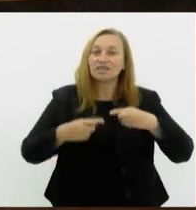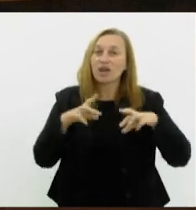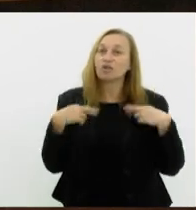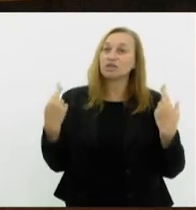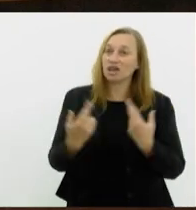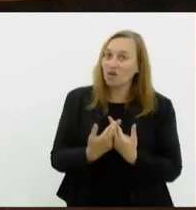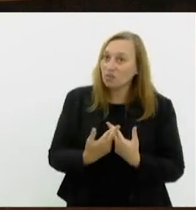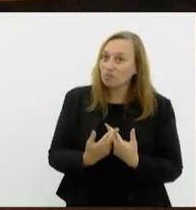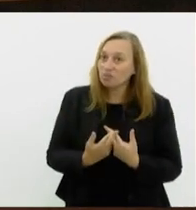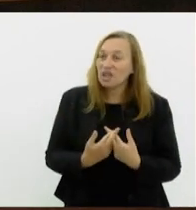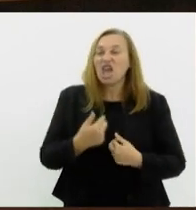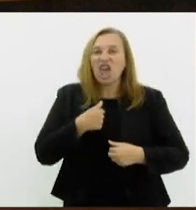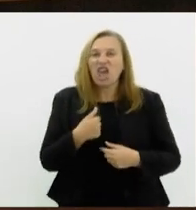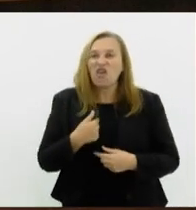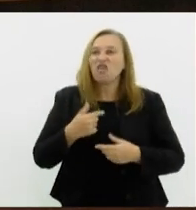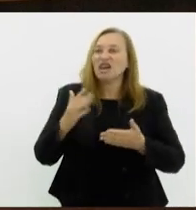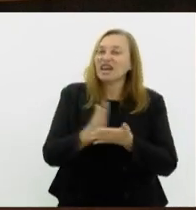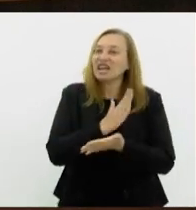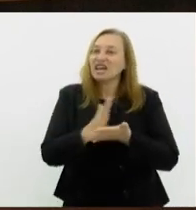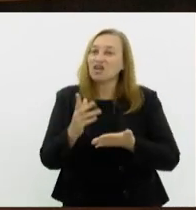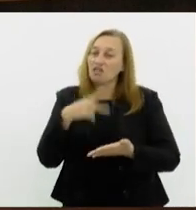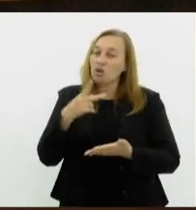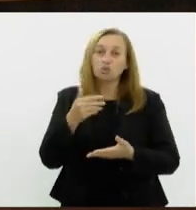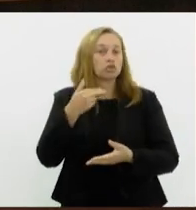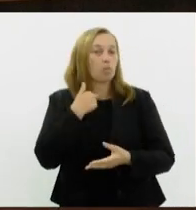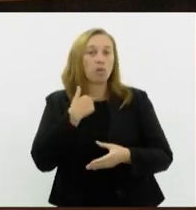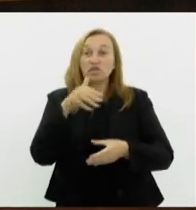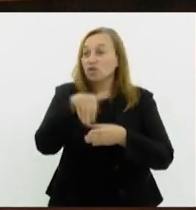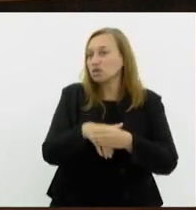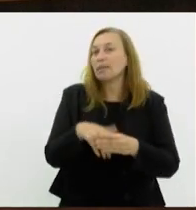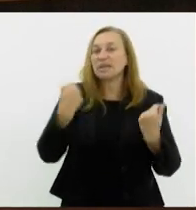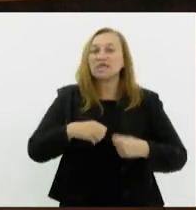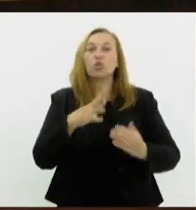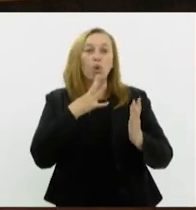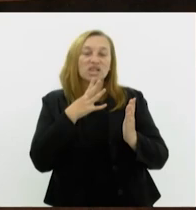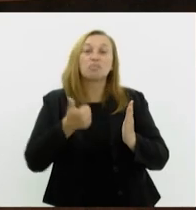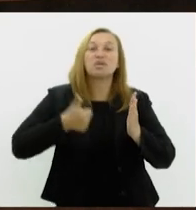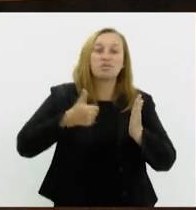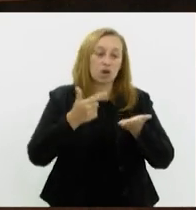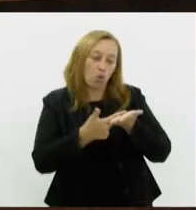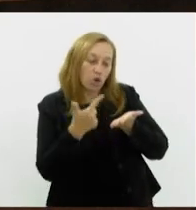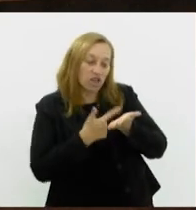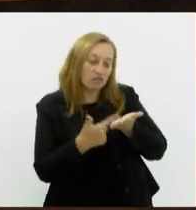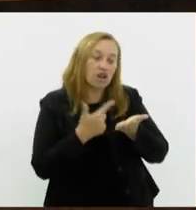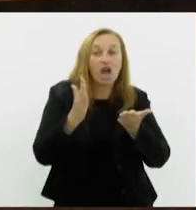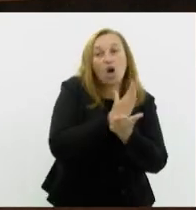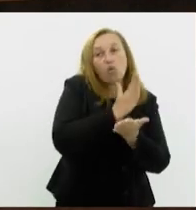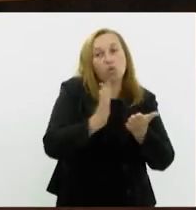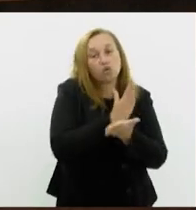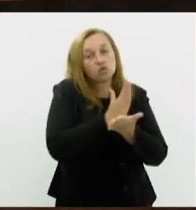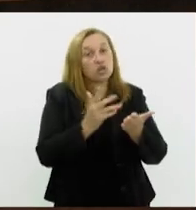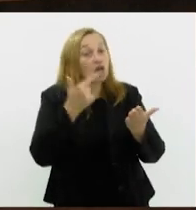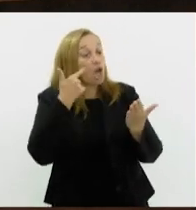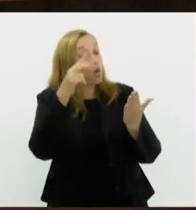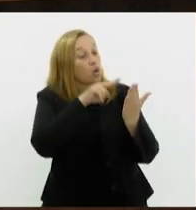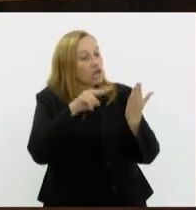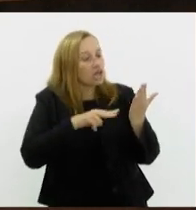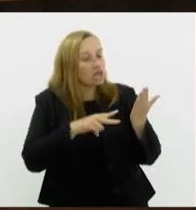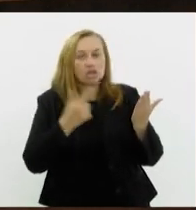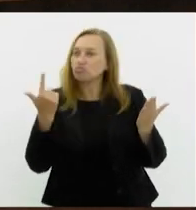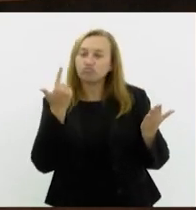e eu várias vezes disse que a gente não podia votar sumariamente sem conhecer a obra, eu li algumas resenhas, ainda não consegui comprar o